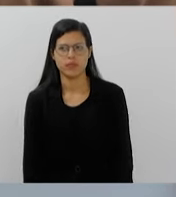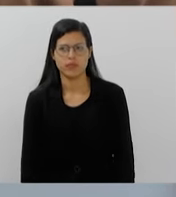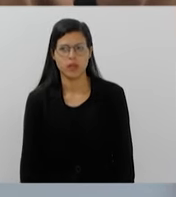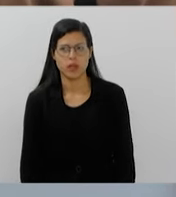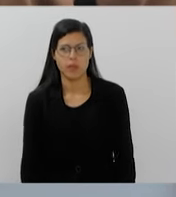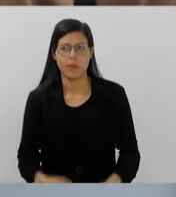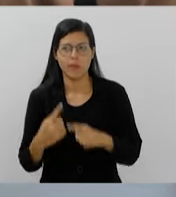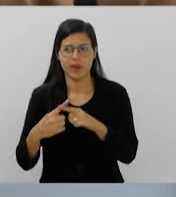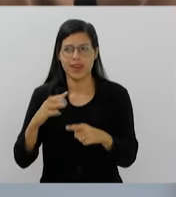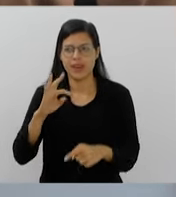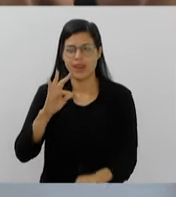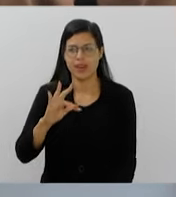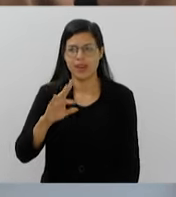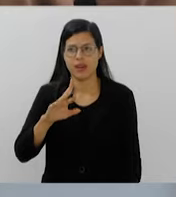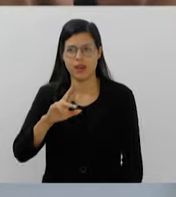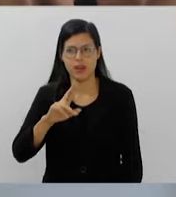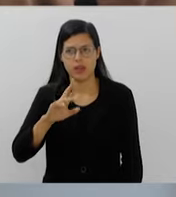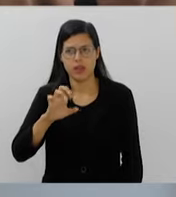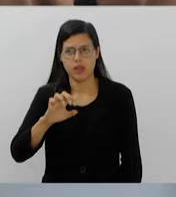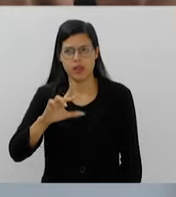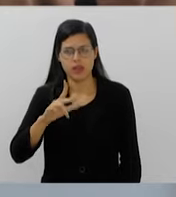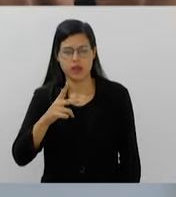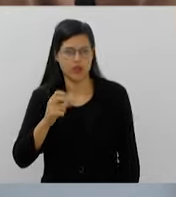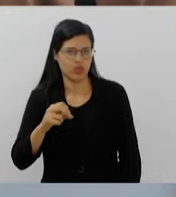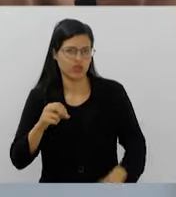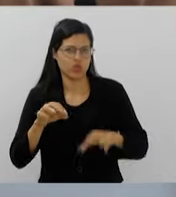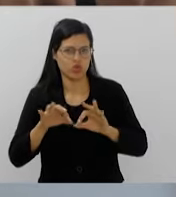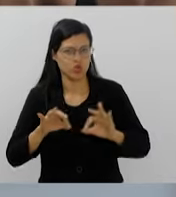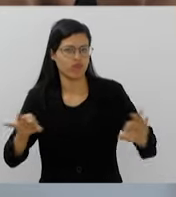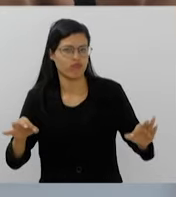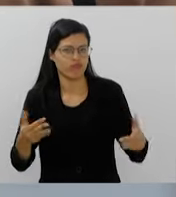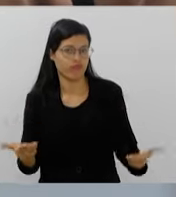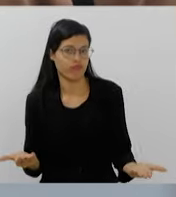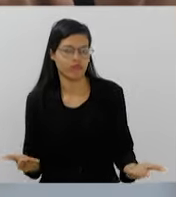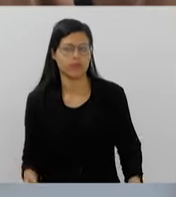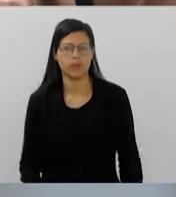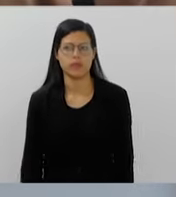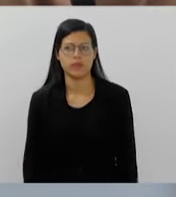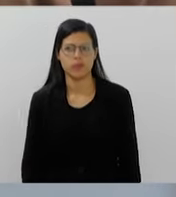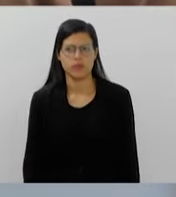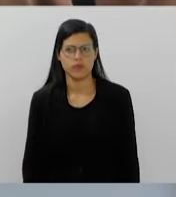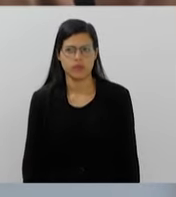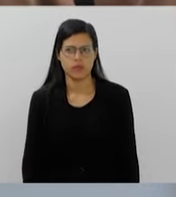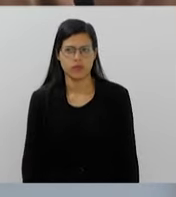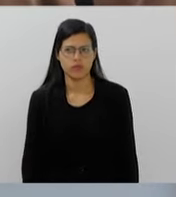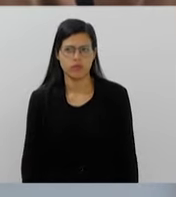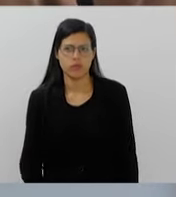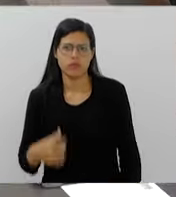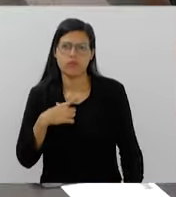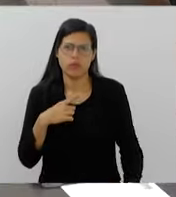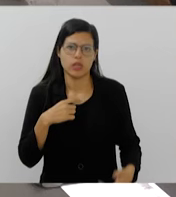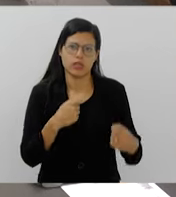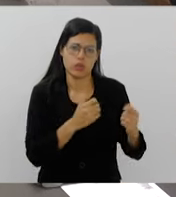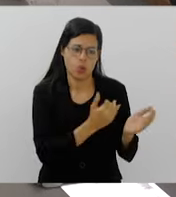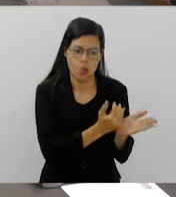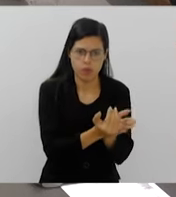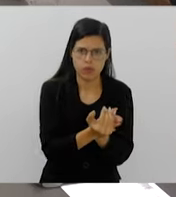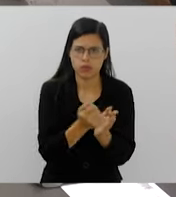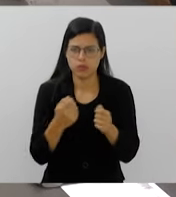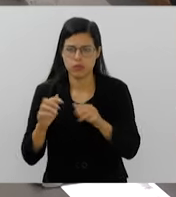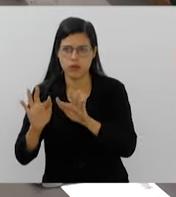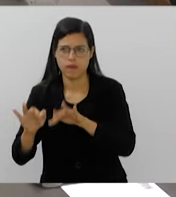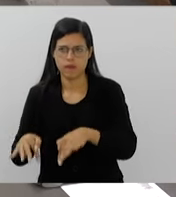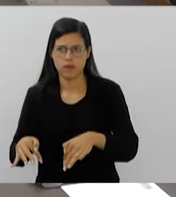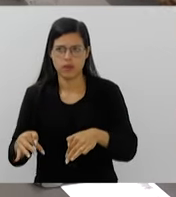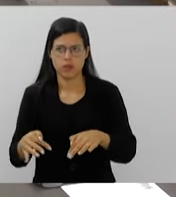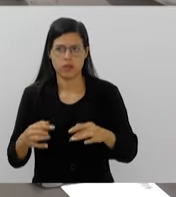Trecho... Ou quilômetro, né? Sim, mas trecho, tal a ponto tal. Inicial e ponto final. Vossa Excelência, como o projeto está